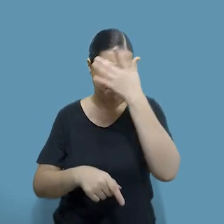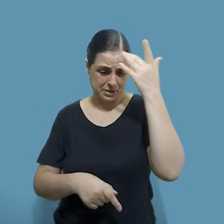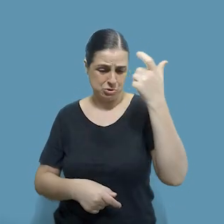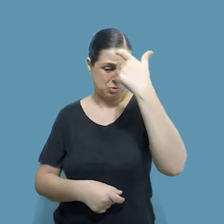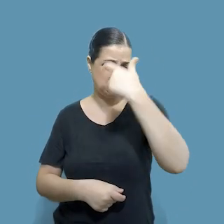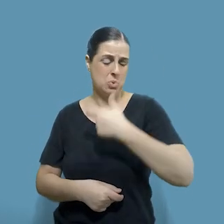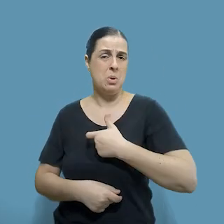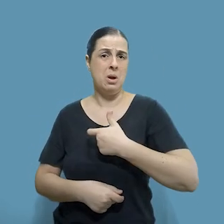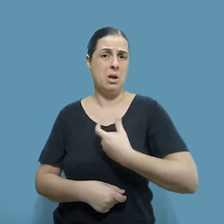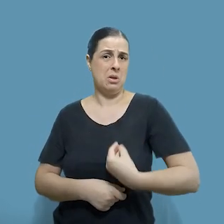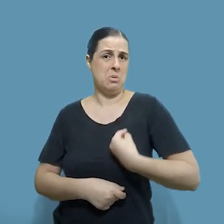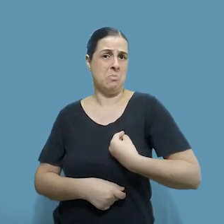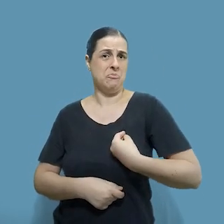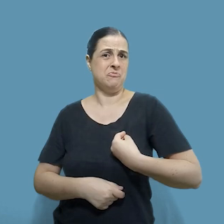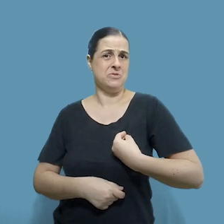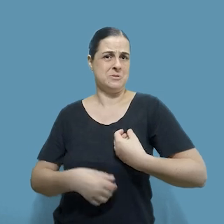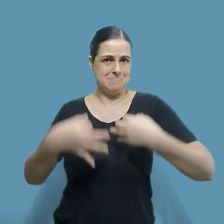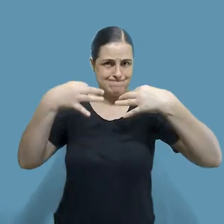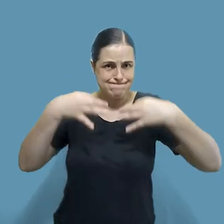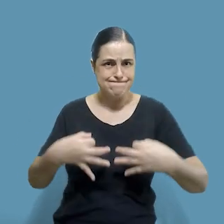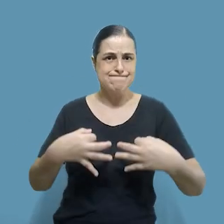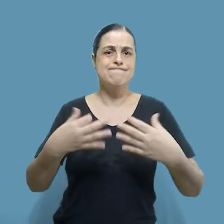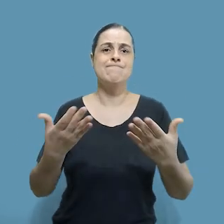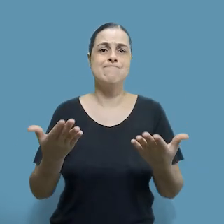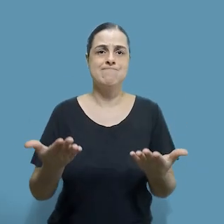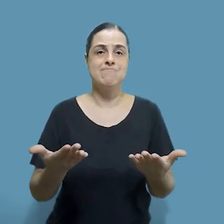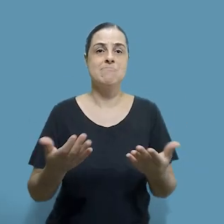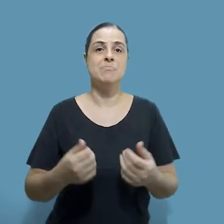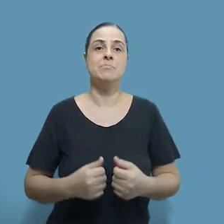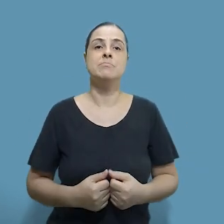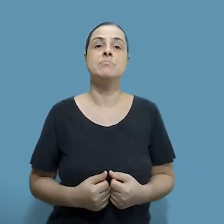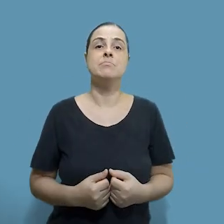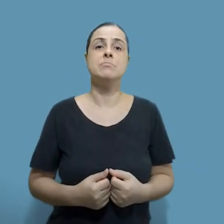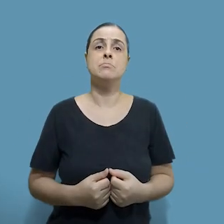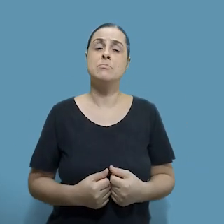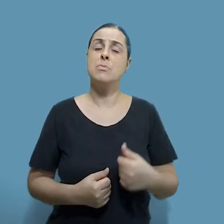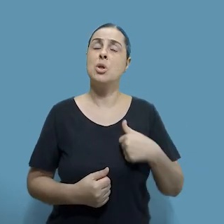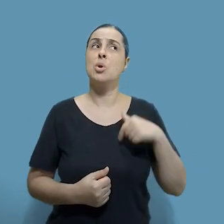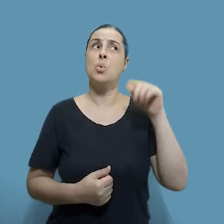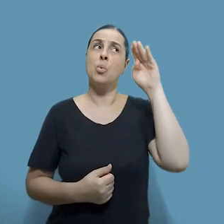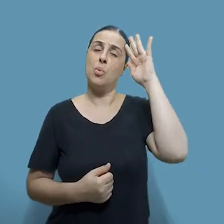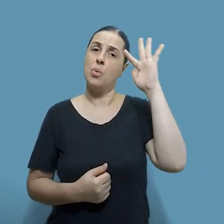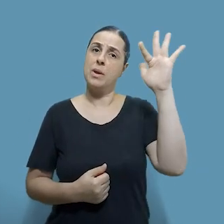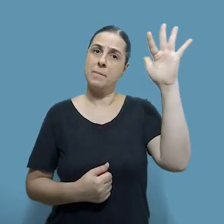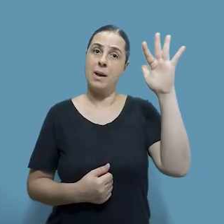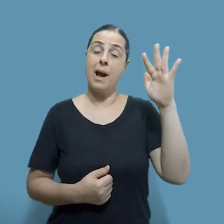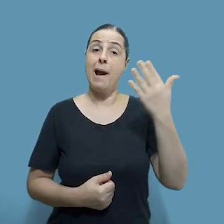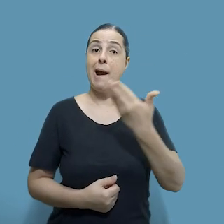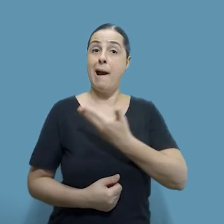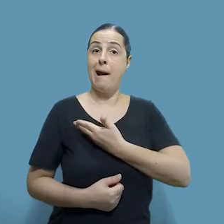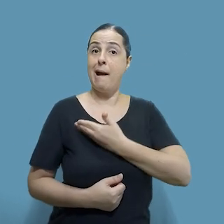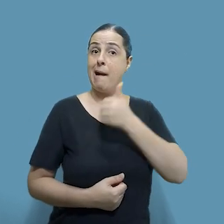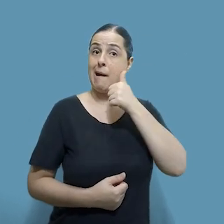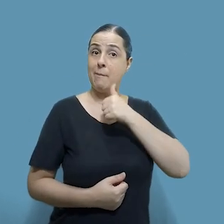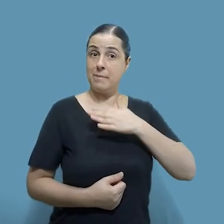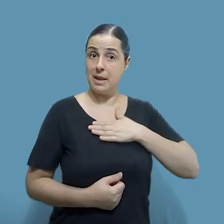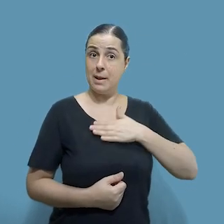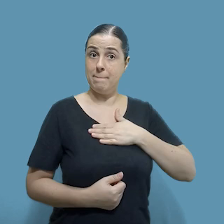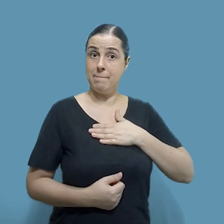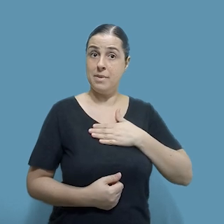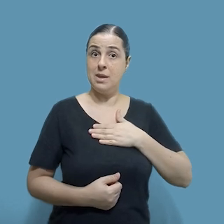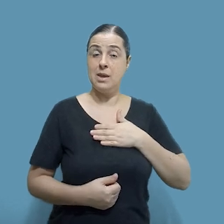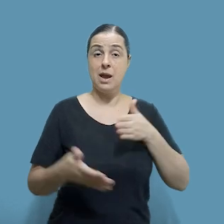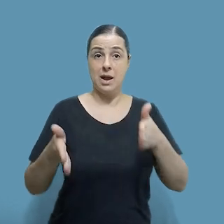Carla, sabe? Que é uma coisa assim eu não pressuponho. Eu tenho uma amiga cadeirante que agora está morando nos Estados Unidos, é